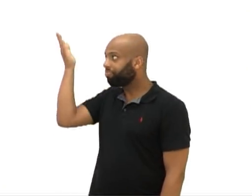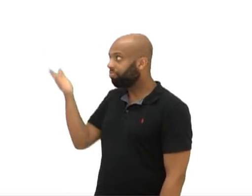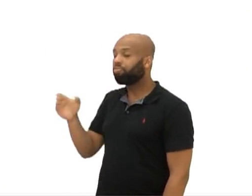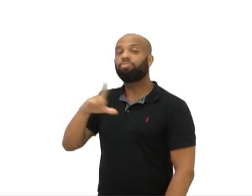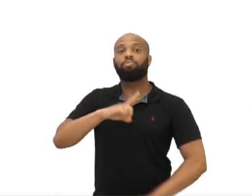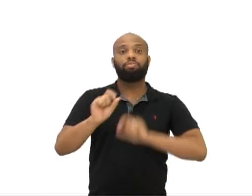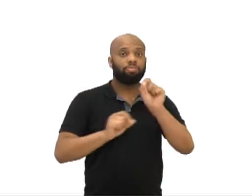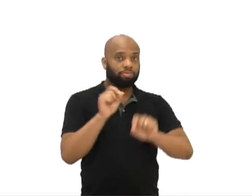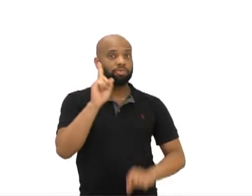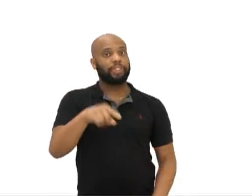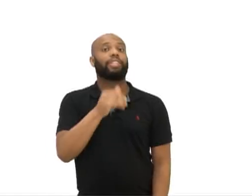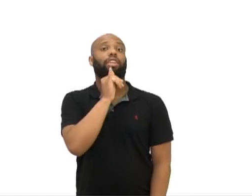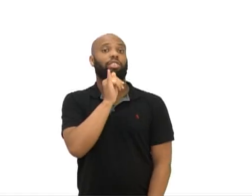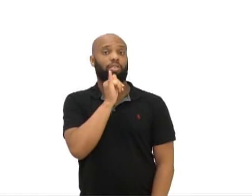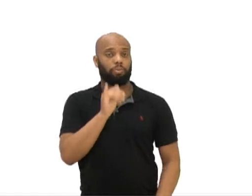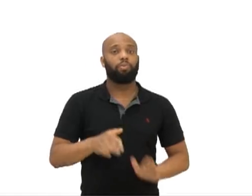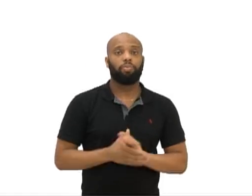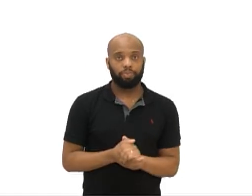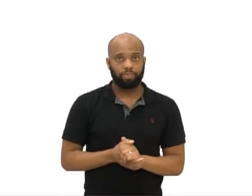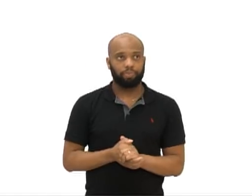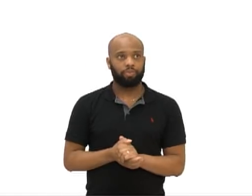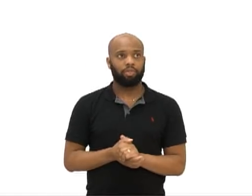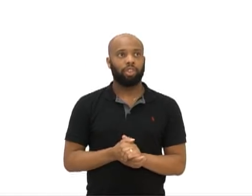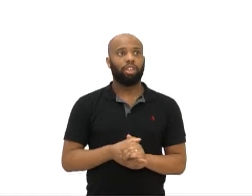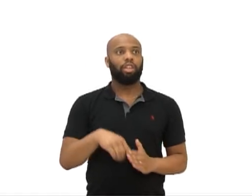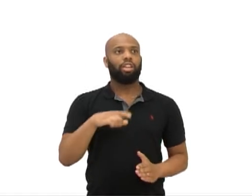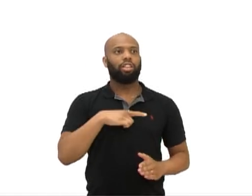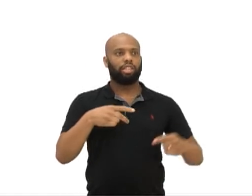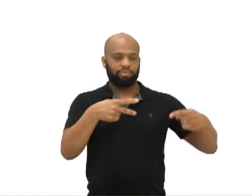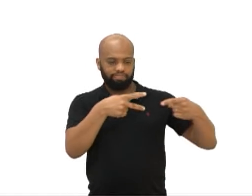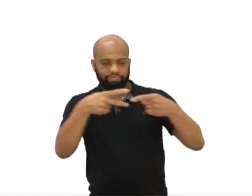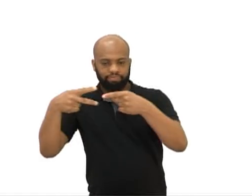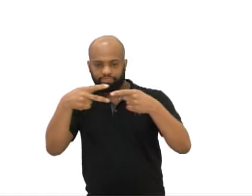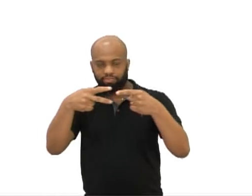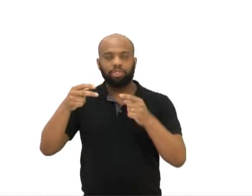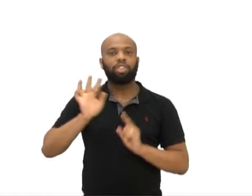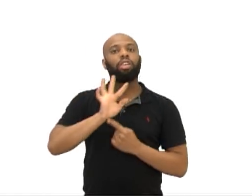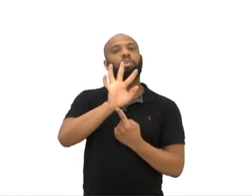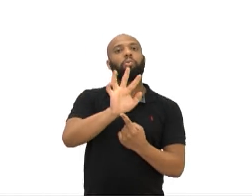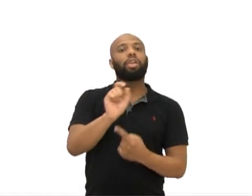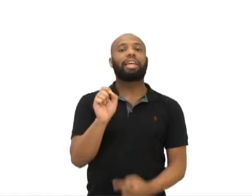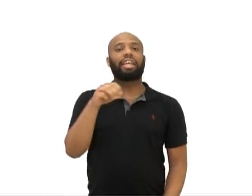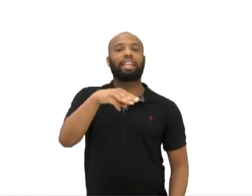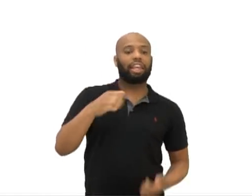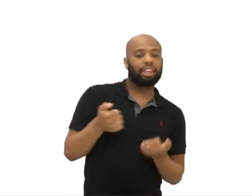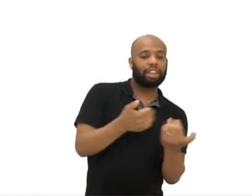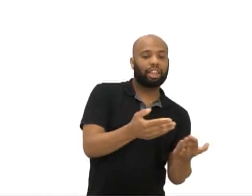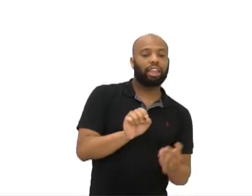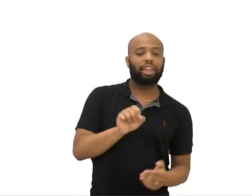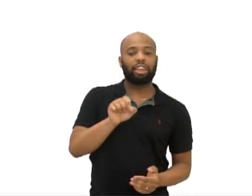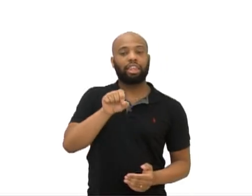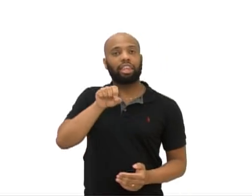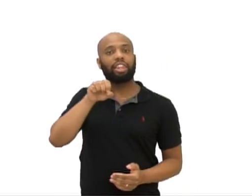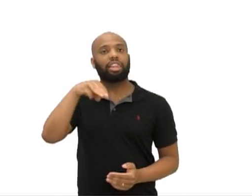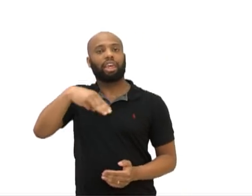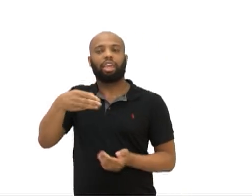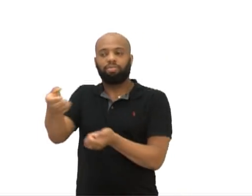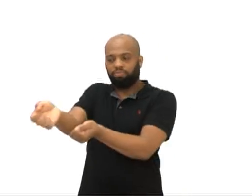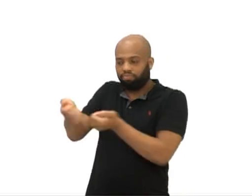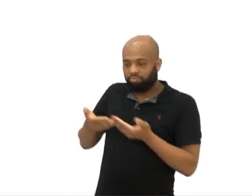tenho um exemplo, certo? A seta aqui está indicando então quem vai doar e quem vai receber.